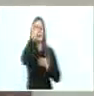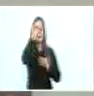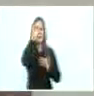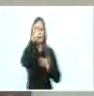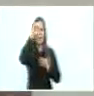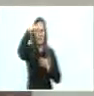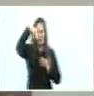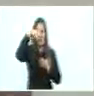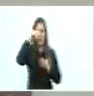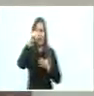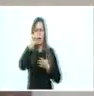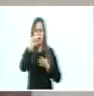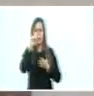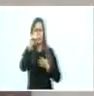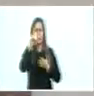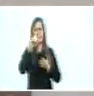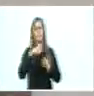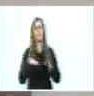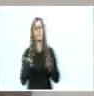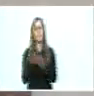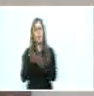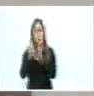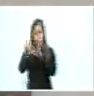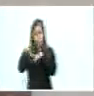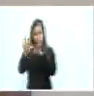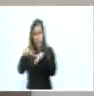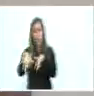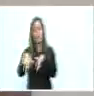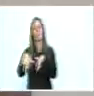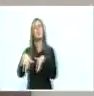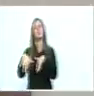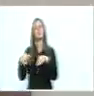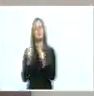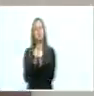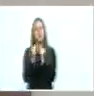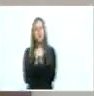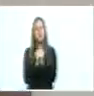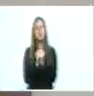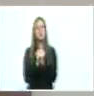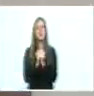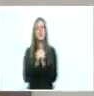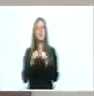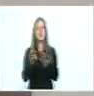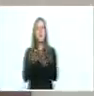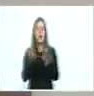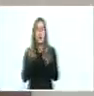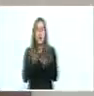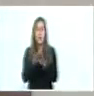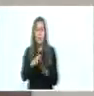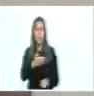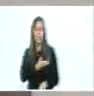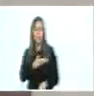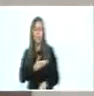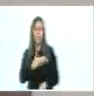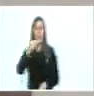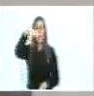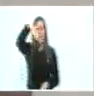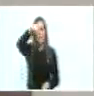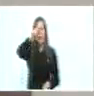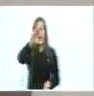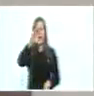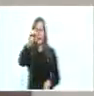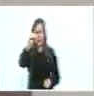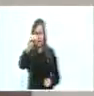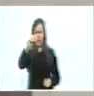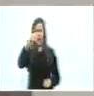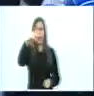está correspondendo junto ao movimento. Registrar também a presença do nosso companheiro Marcão, líder comunitário lá do Paraíso. Muito